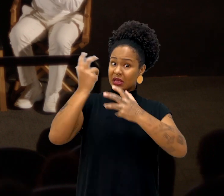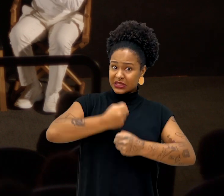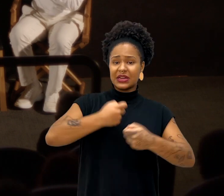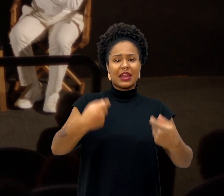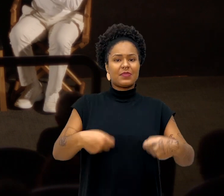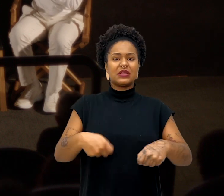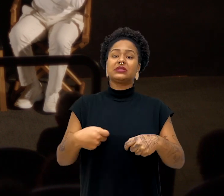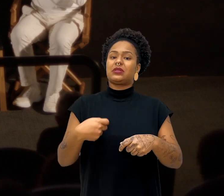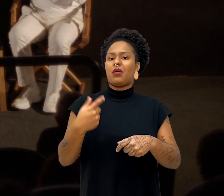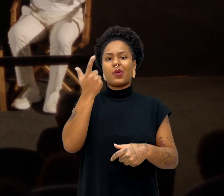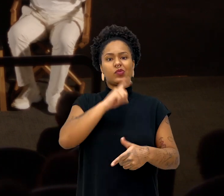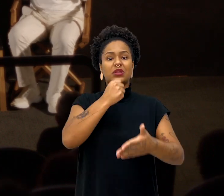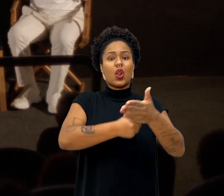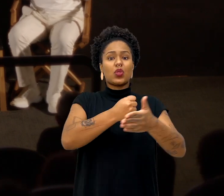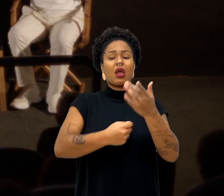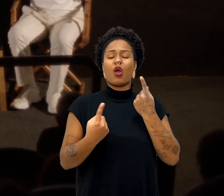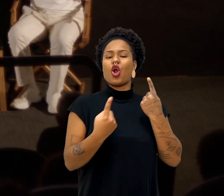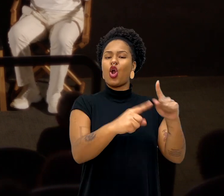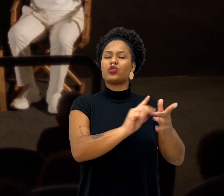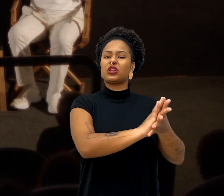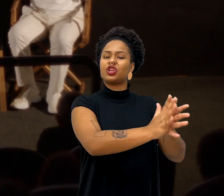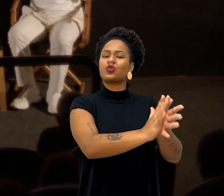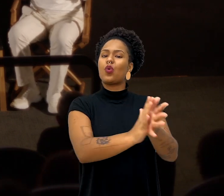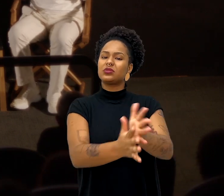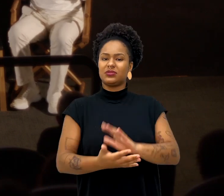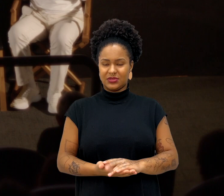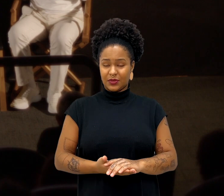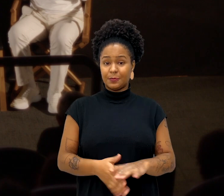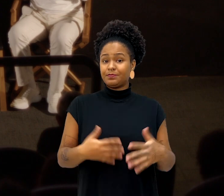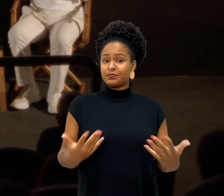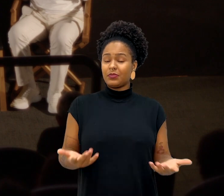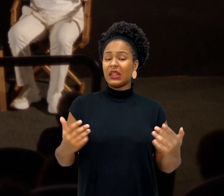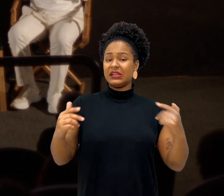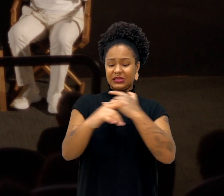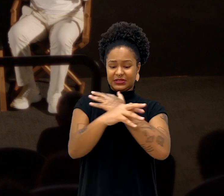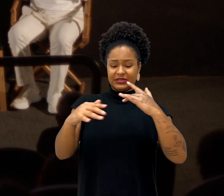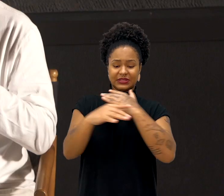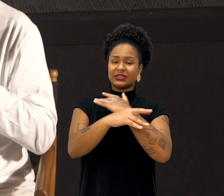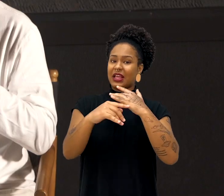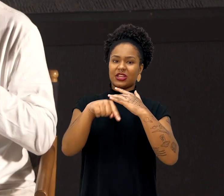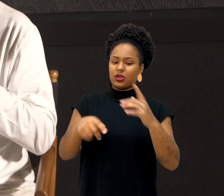quilombo. É preciso ter ancestralidade para lutar contra o genocídio.